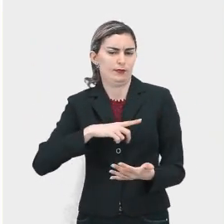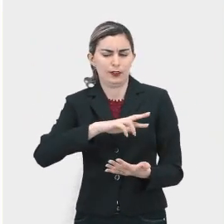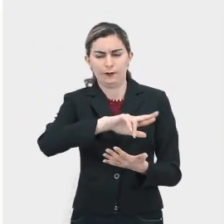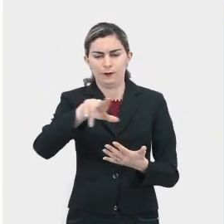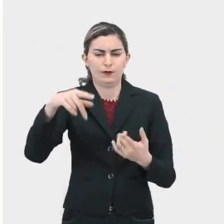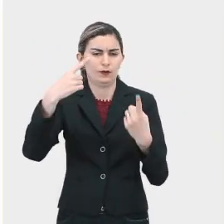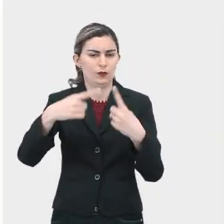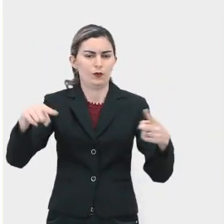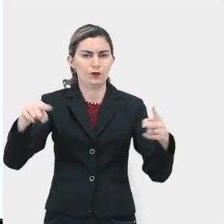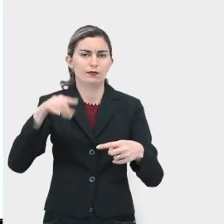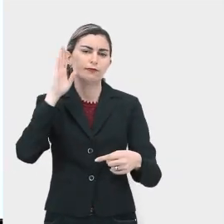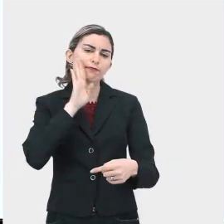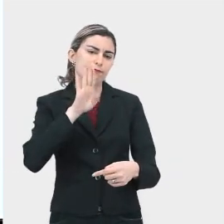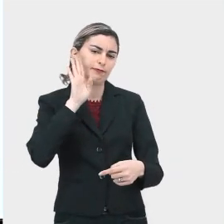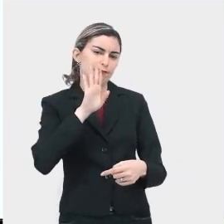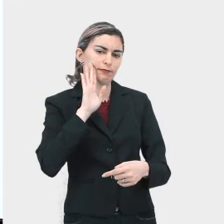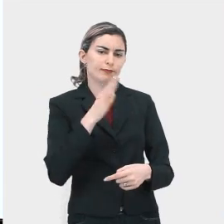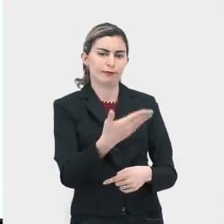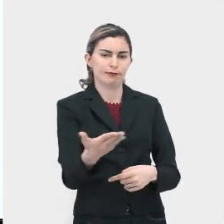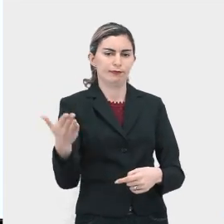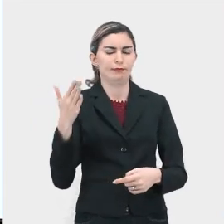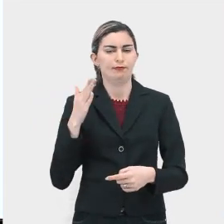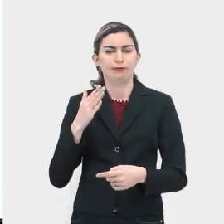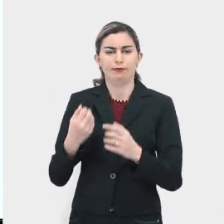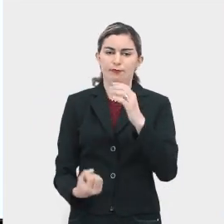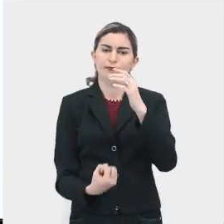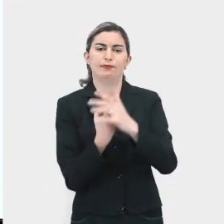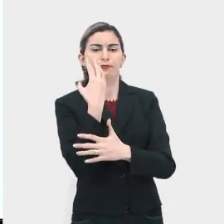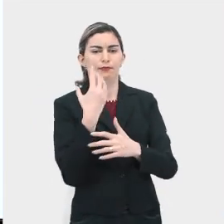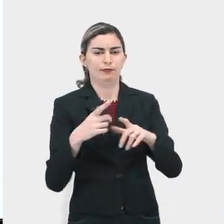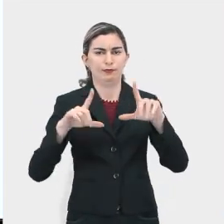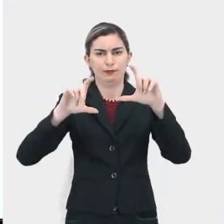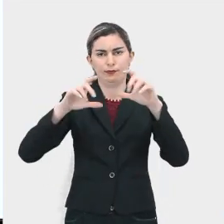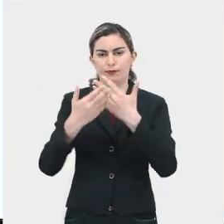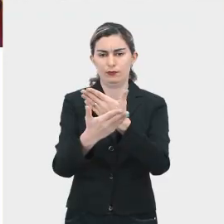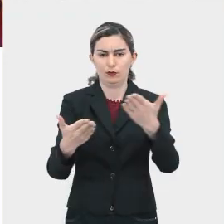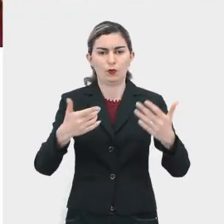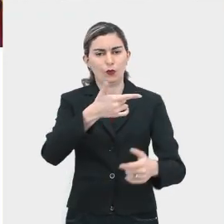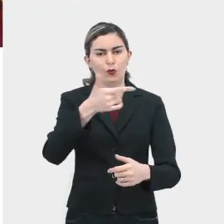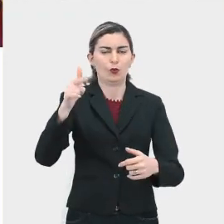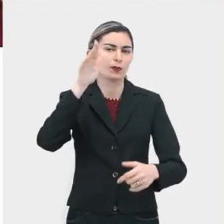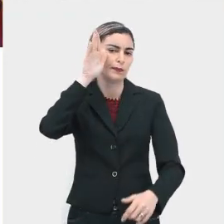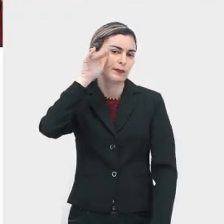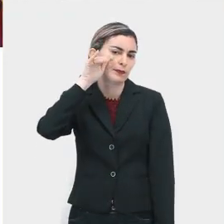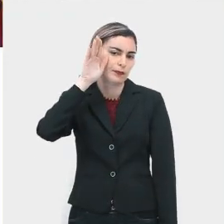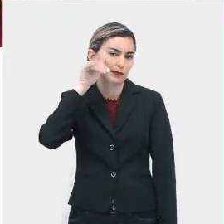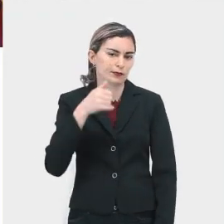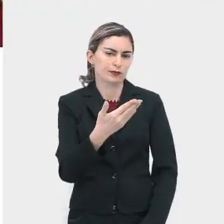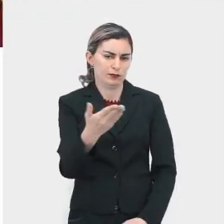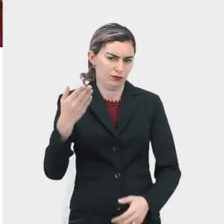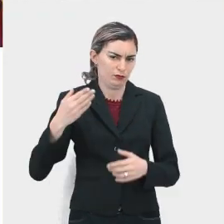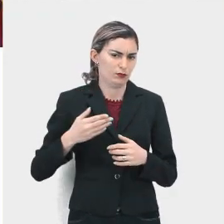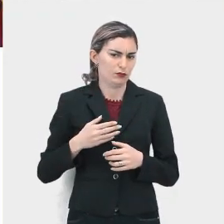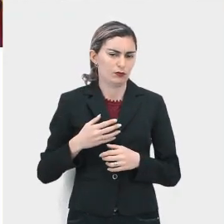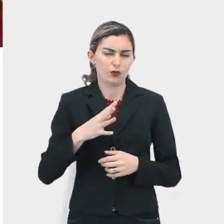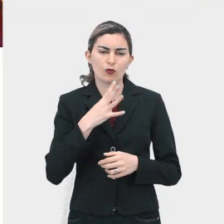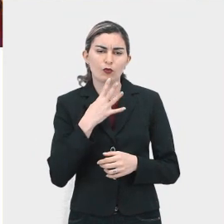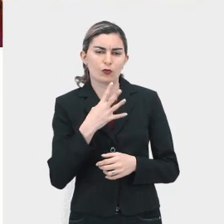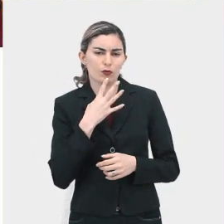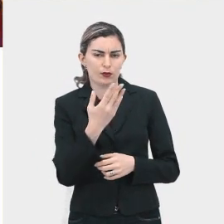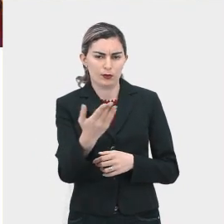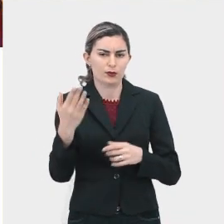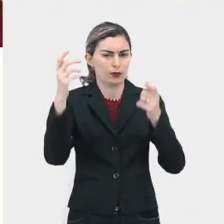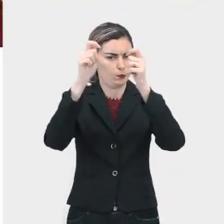bem legais. E aí aparece na tela para vocês uma outra curiosidade. Será que vocês conhecem esse